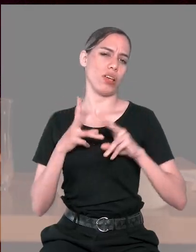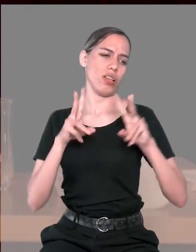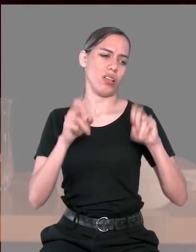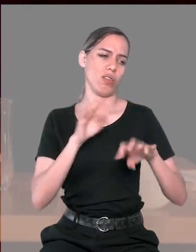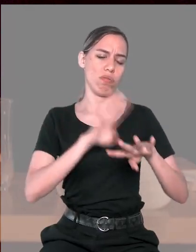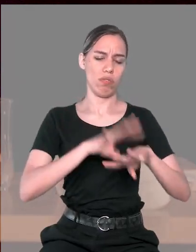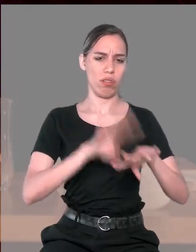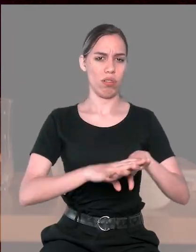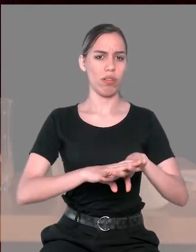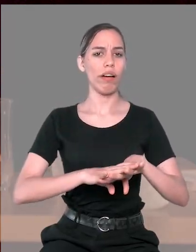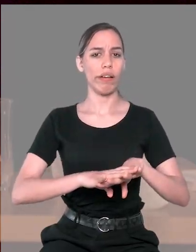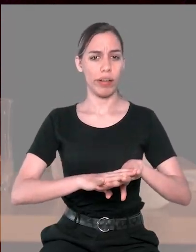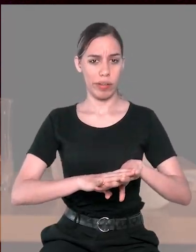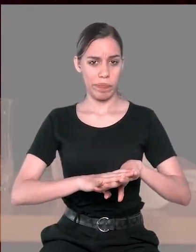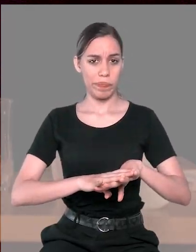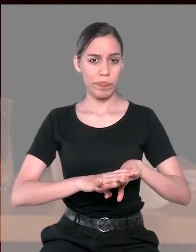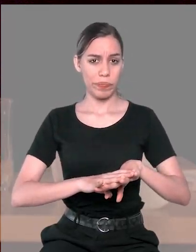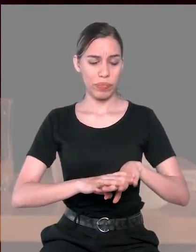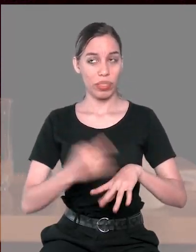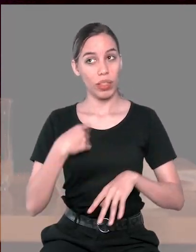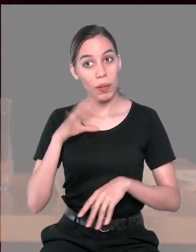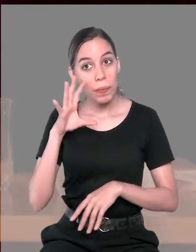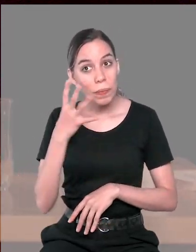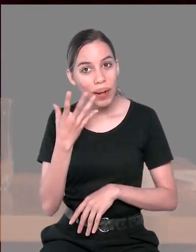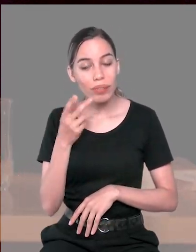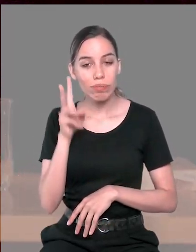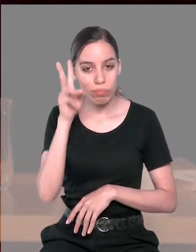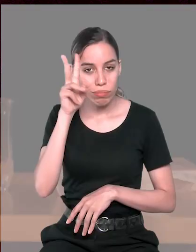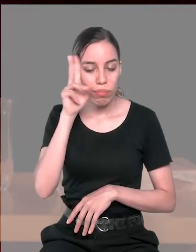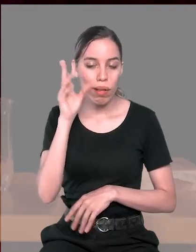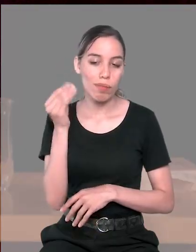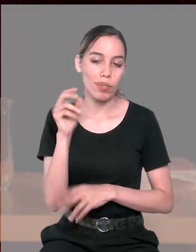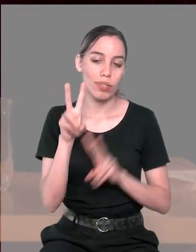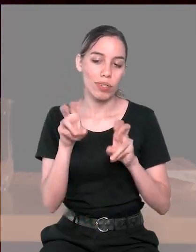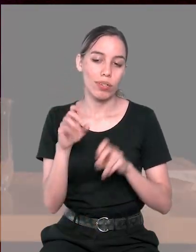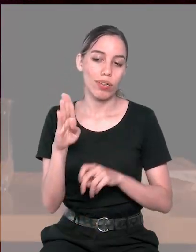matemática, que eu acho que lembra muito o Bachelard.